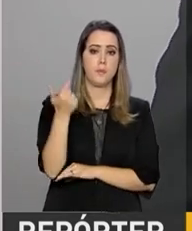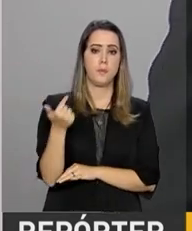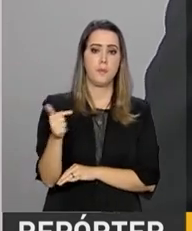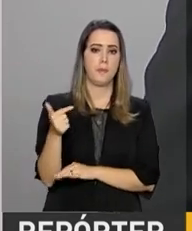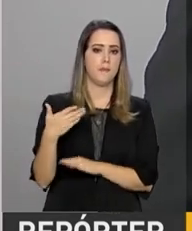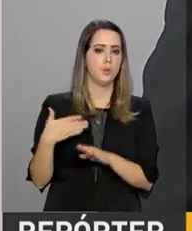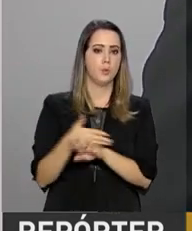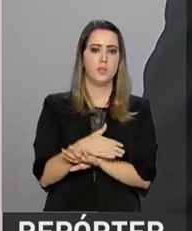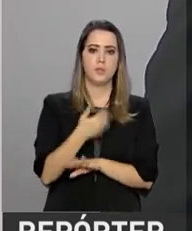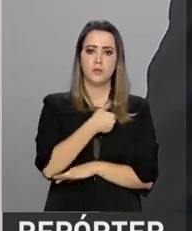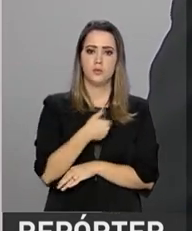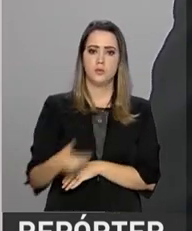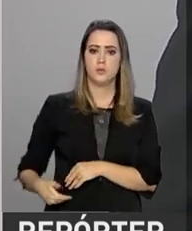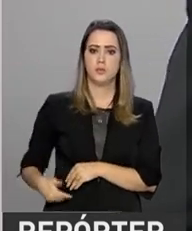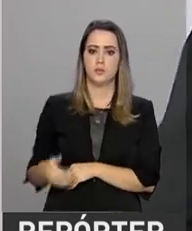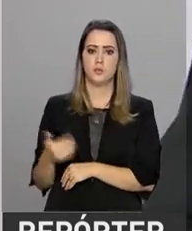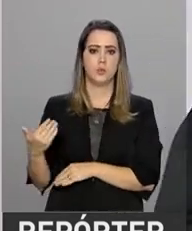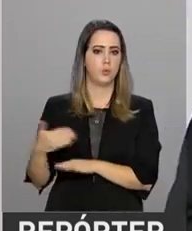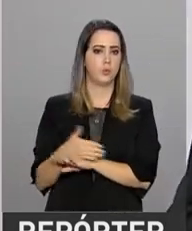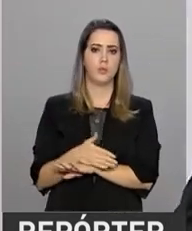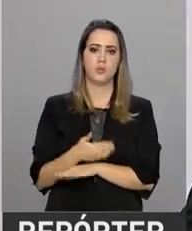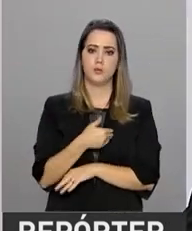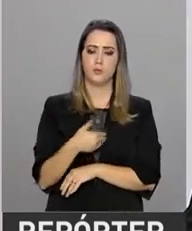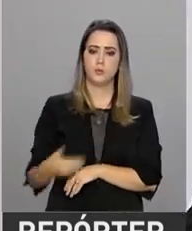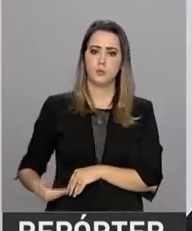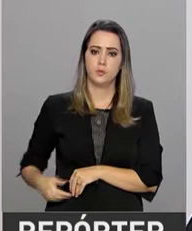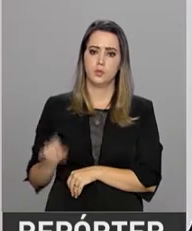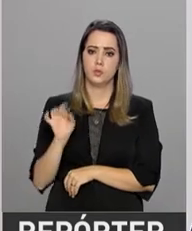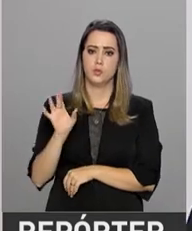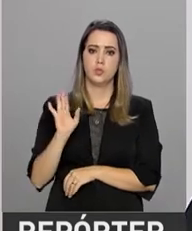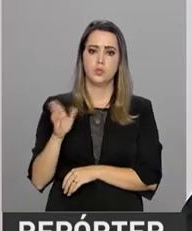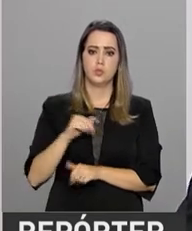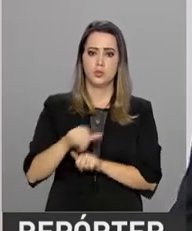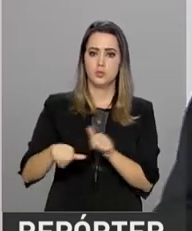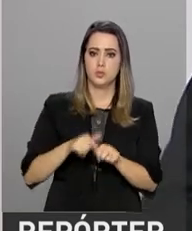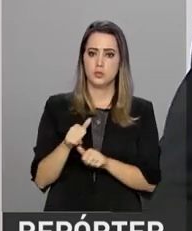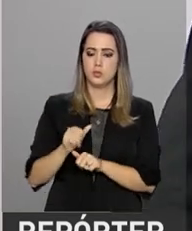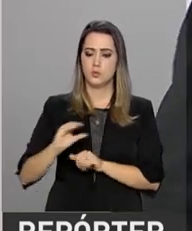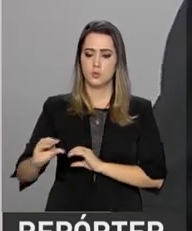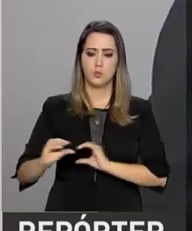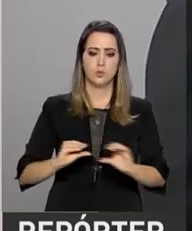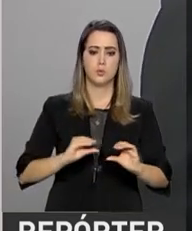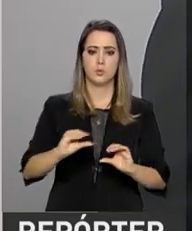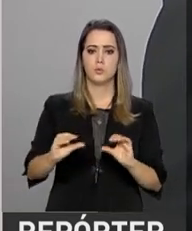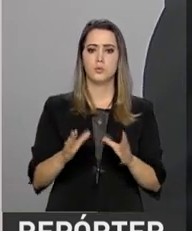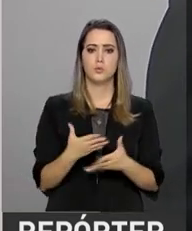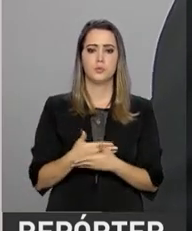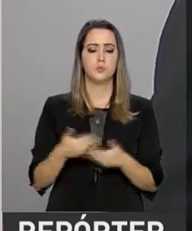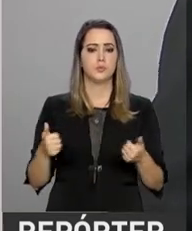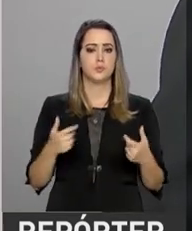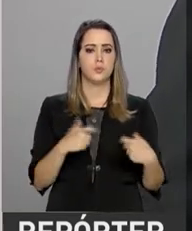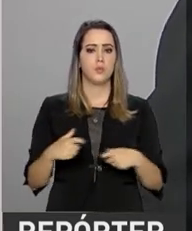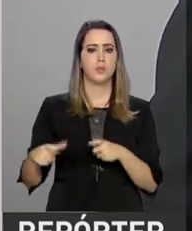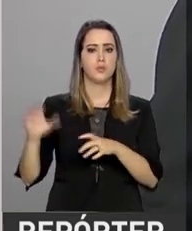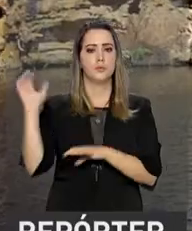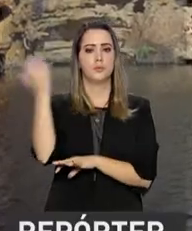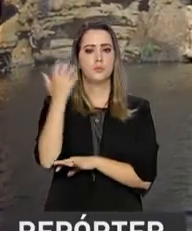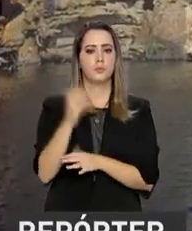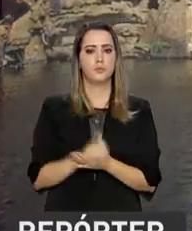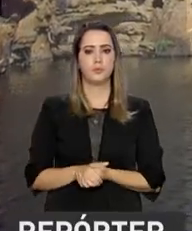nem entrar no governo prudente não é nem entrar ele vai ser investido em recuperação de áreas ambientais